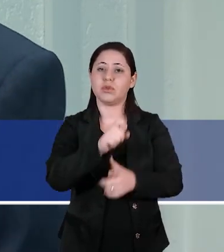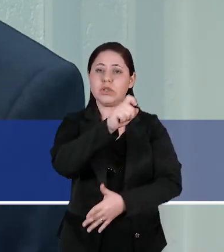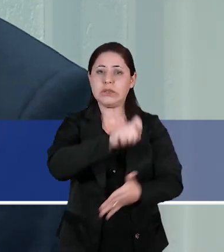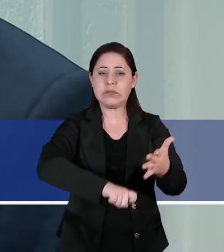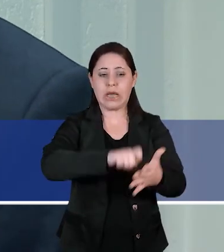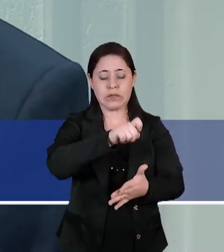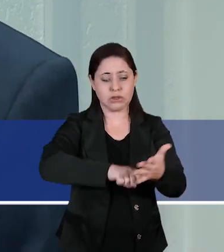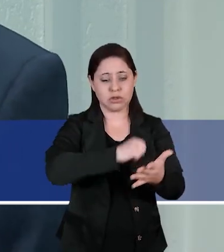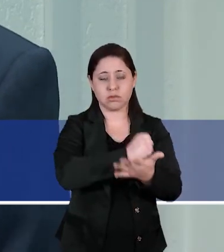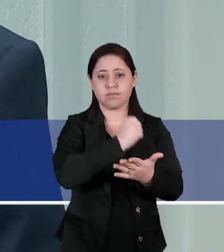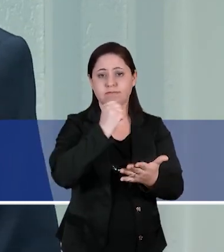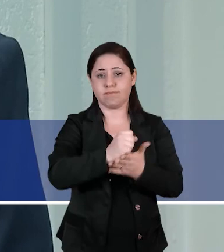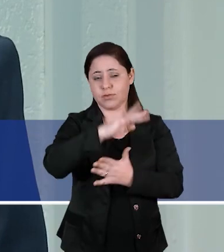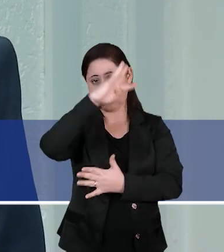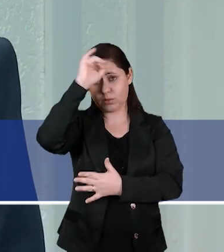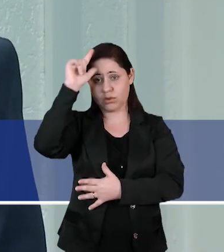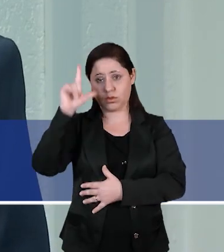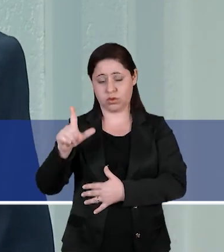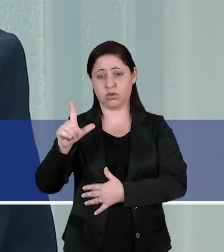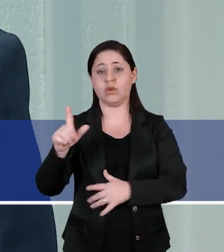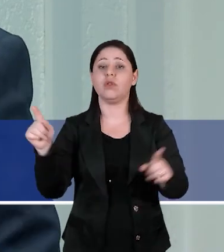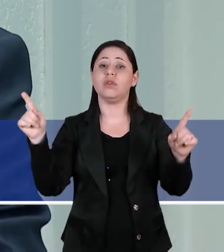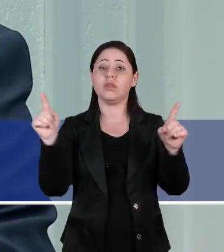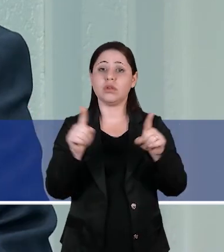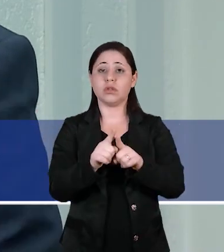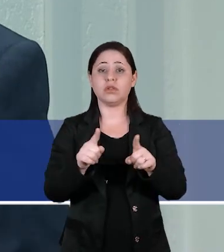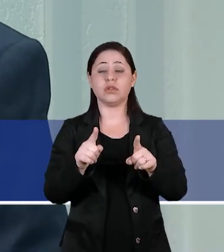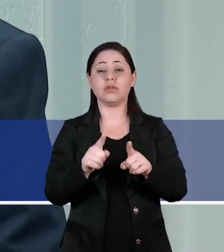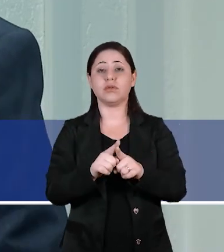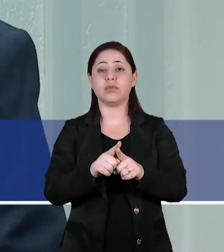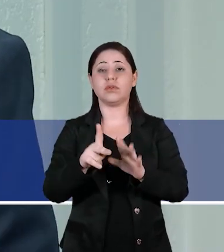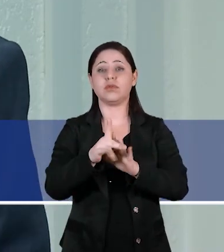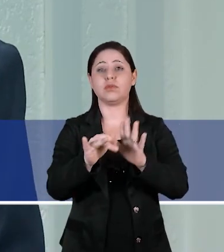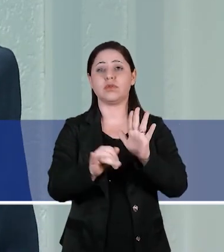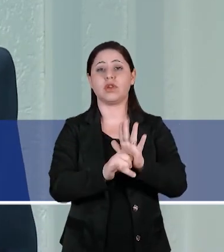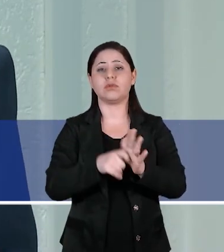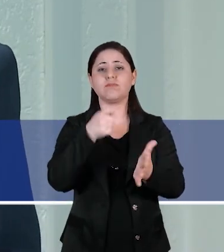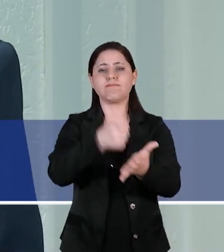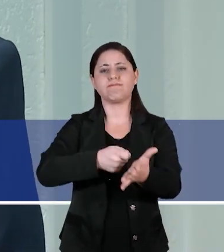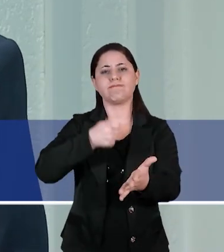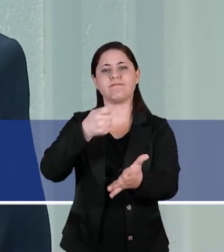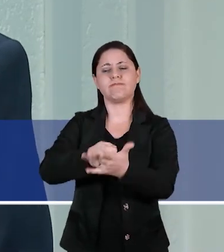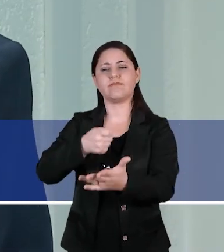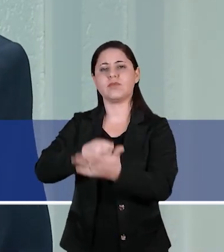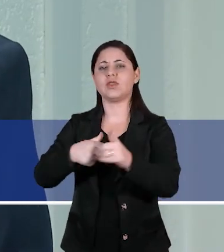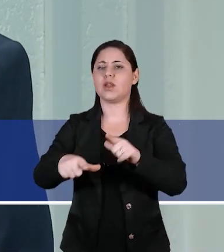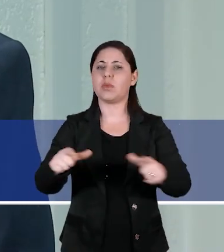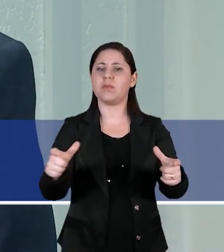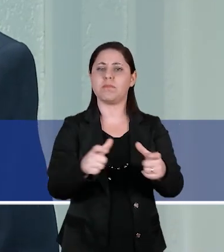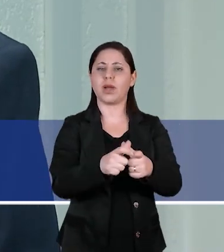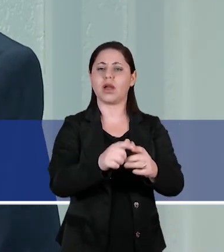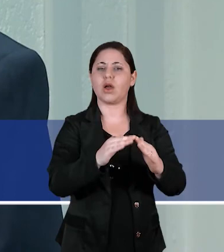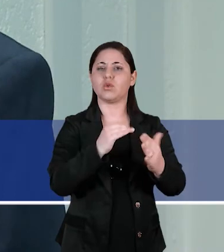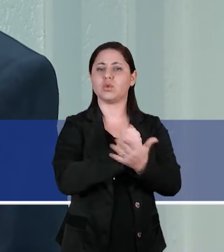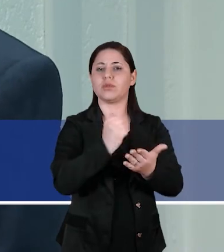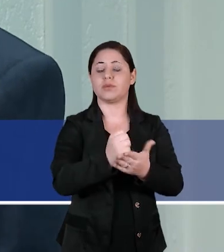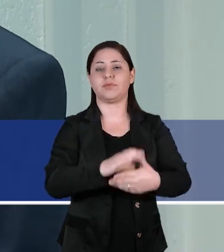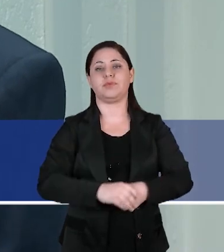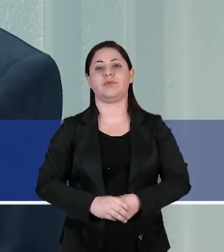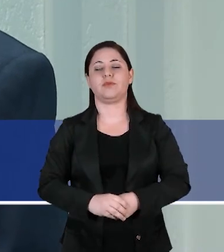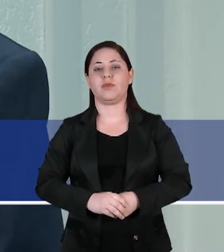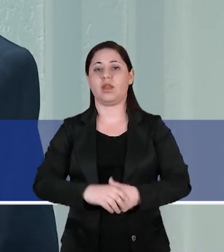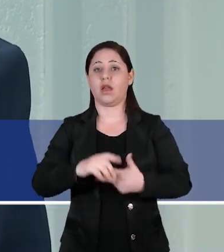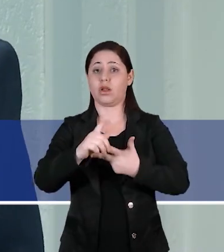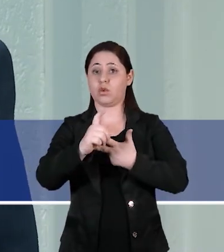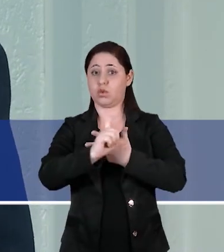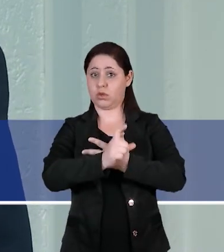das taxas cartorárias no Mato Grosso do Sul e também esse projeto garantindo o funcionamento dos pequenos cartórios. Do Poder